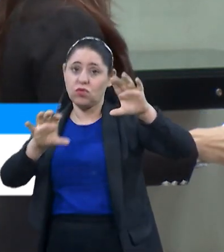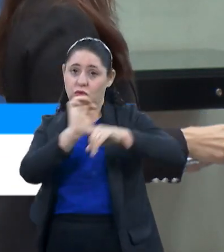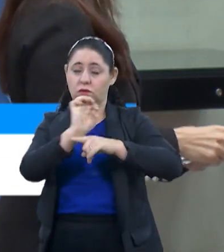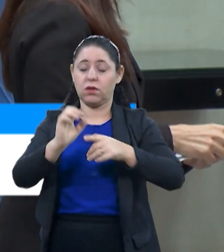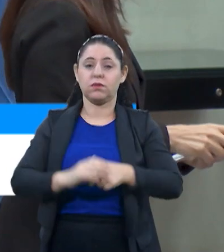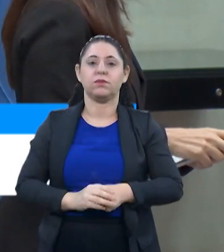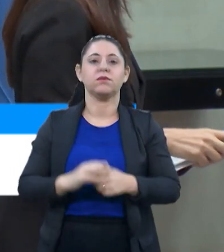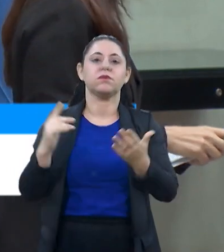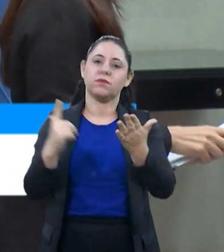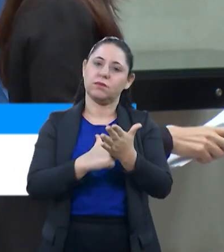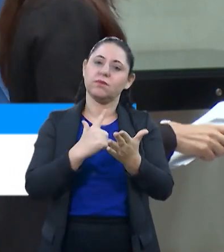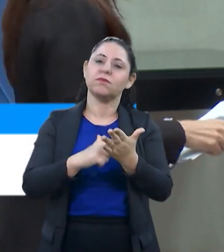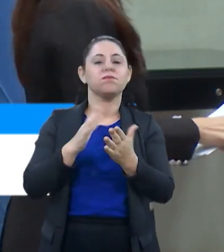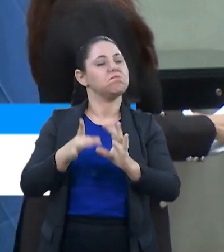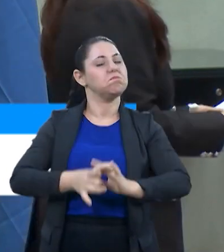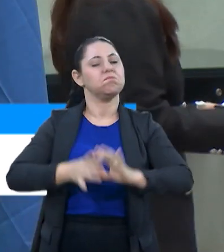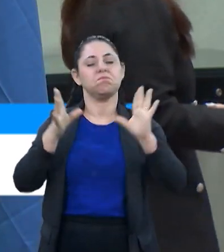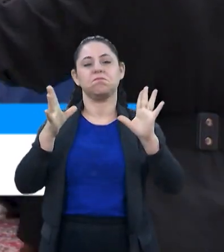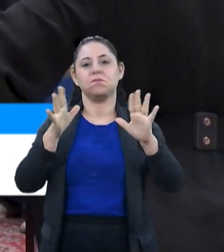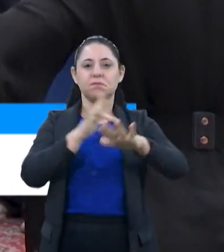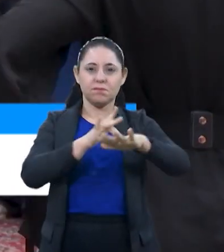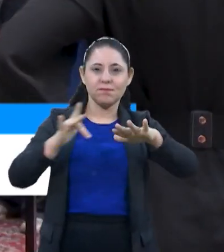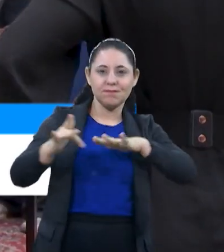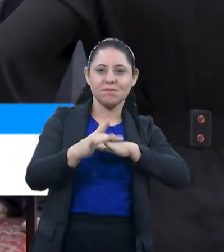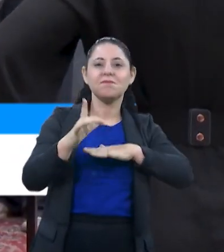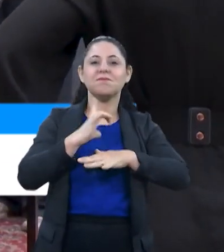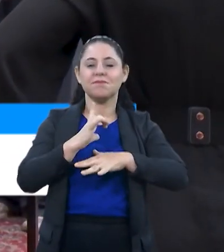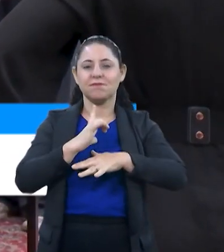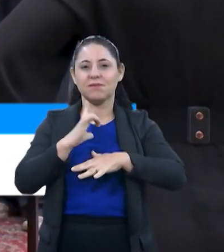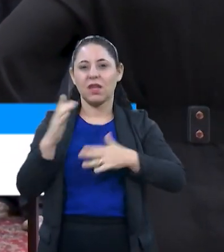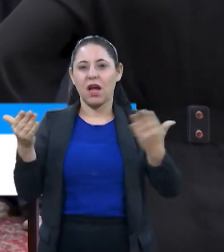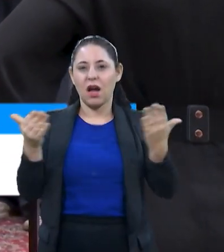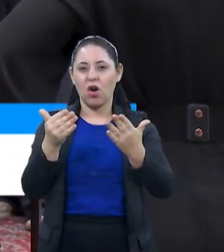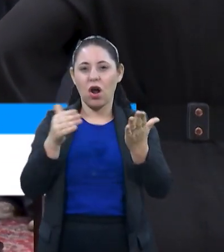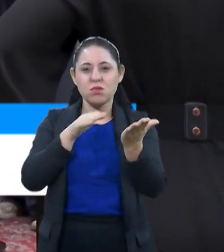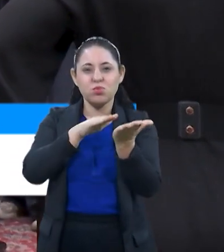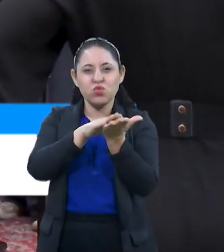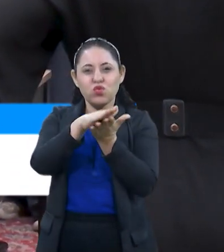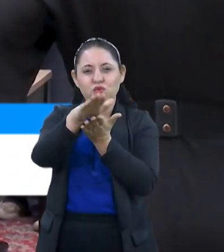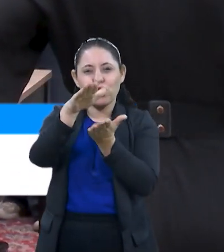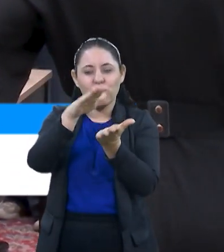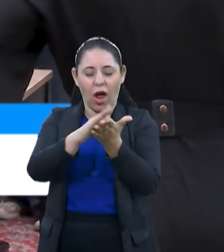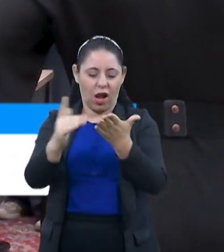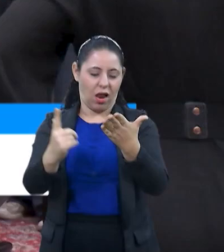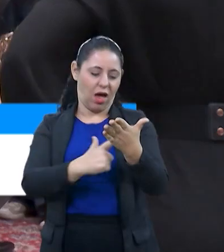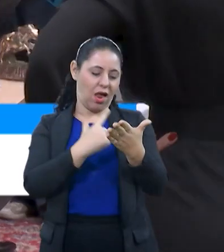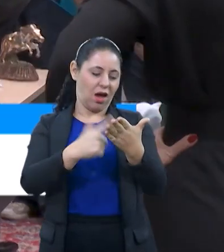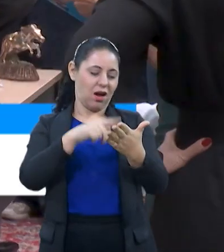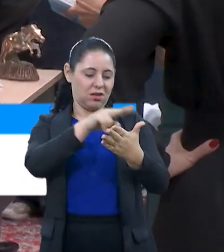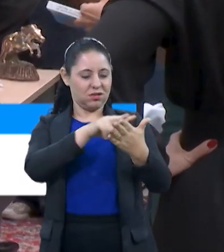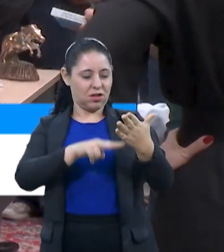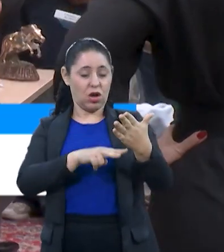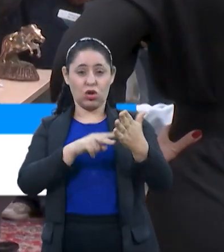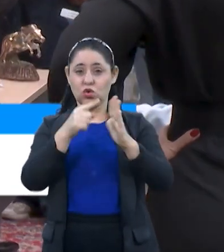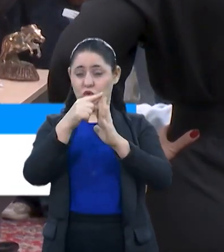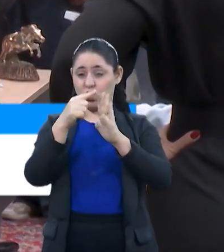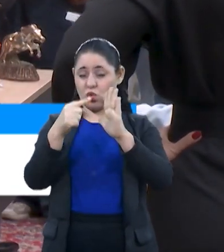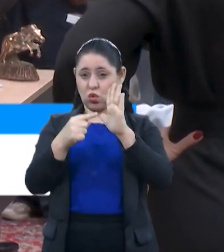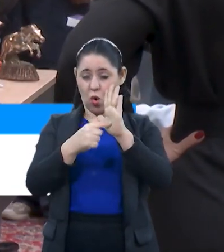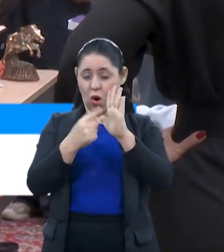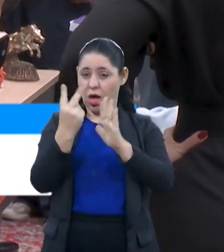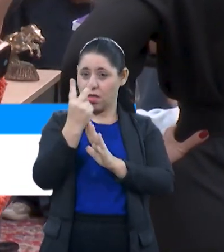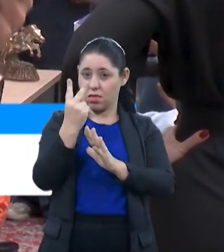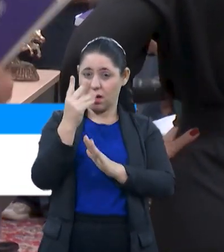daqui do Sul, eram contra a divisão do Estado. O livro, que já estava disponível nas plataformas digitais, ganhou sua